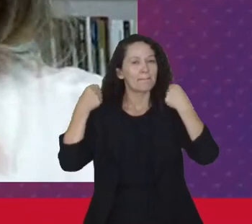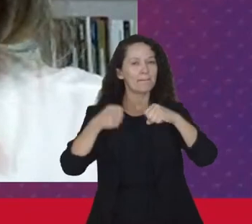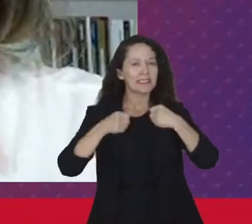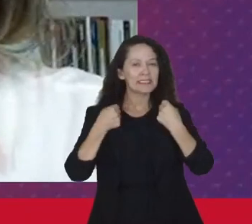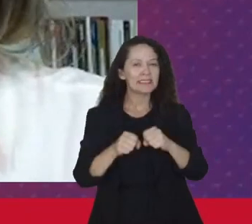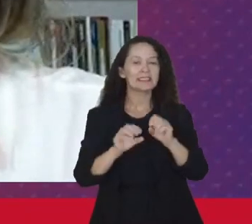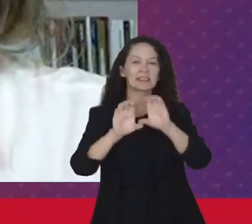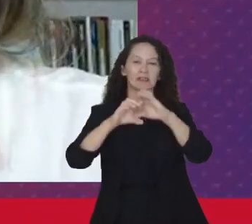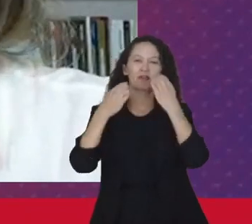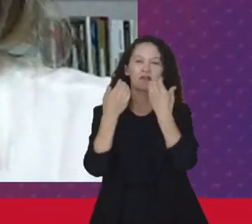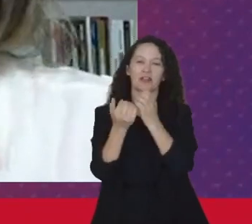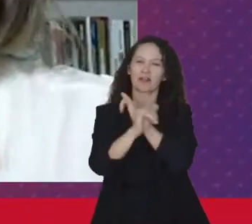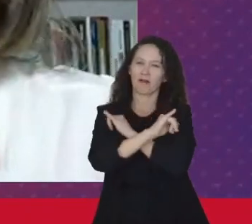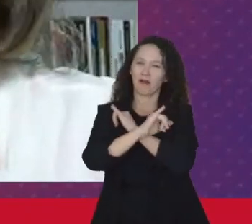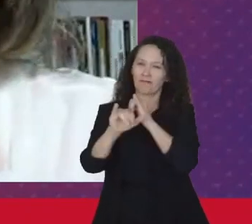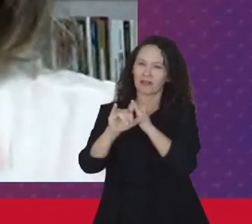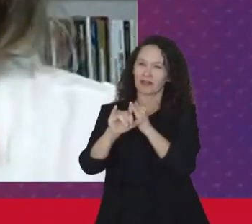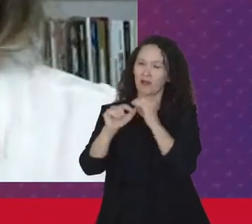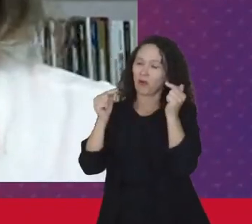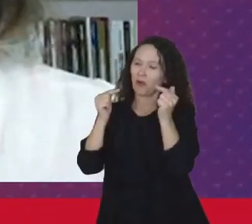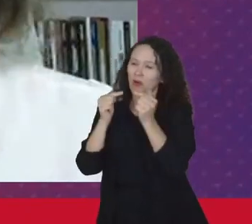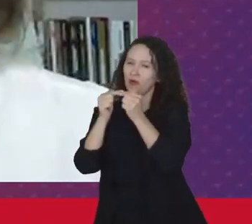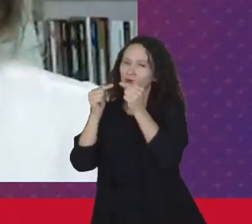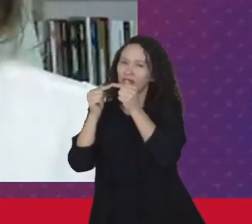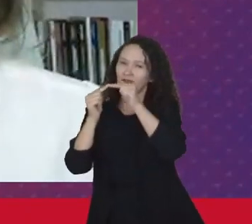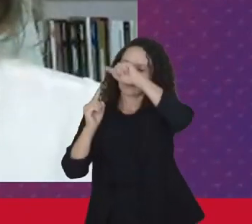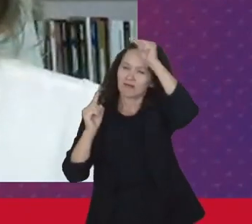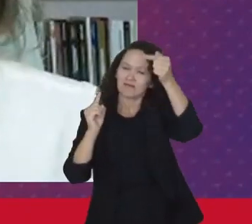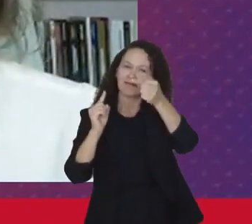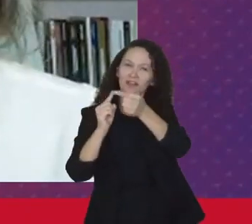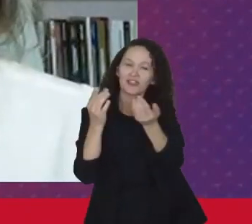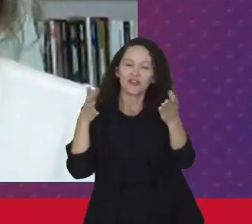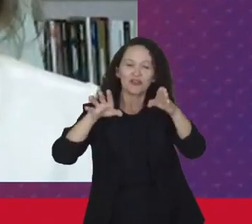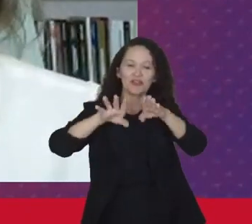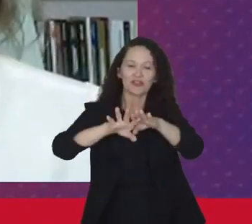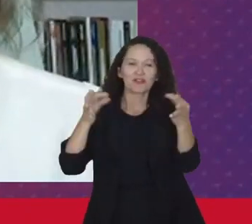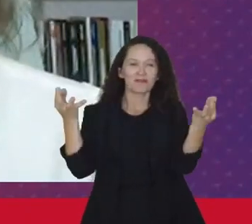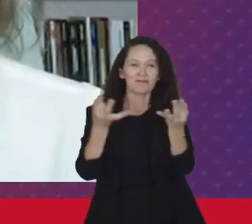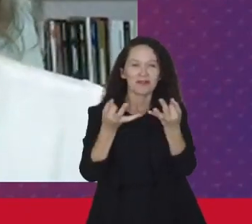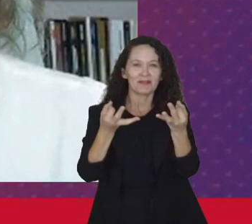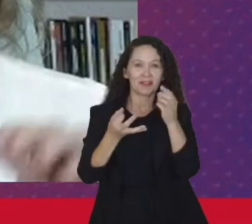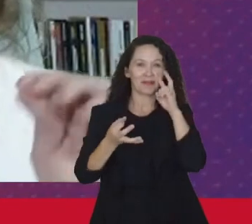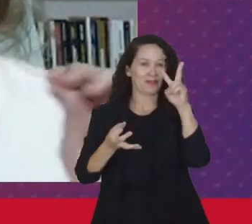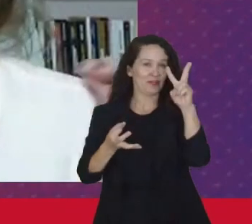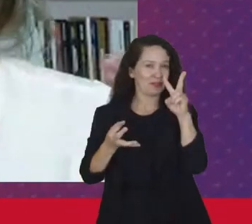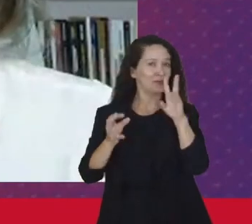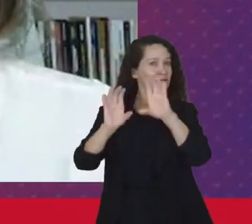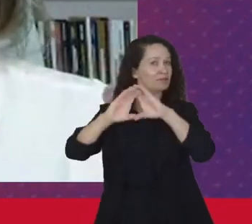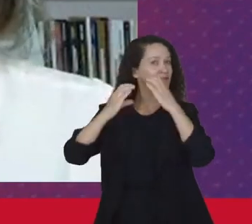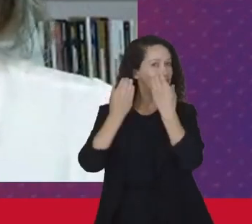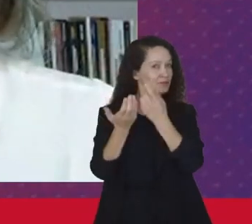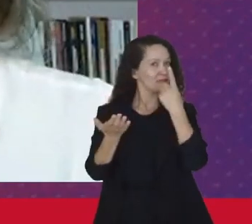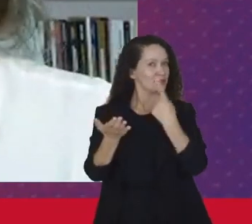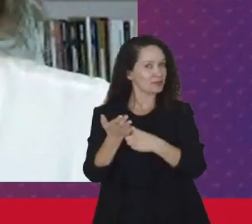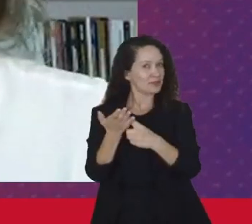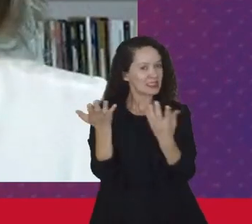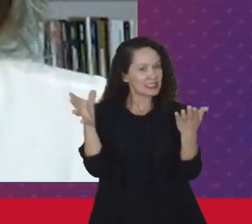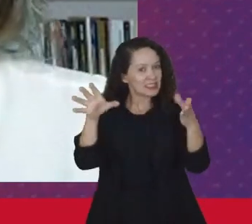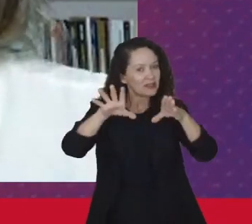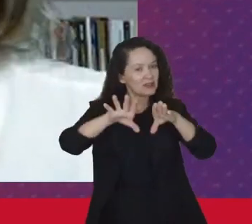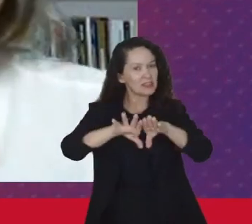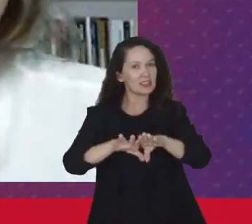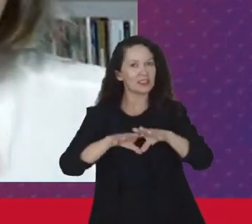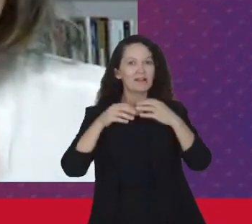segundo a Convenção, estar de acordo com a meta de inclusão plena. Vejam que a Convenção, quando fala em inclusão,